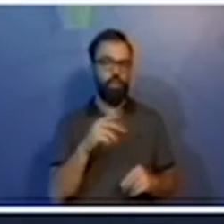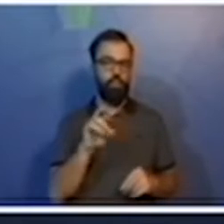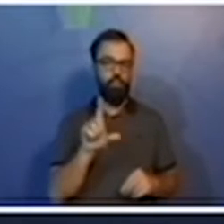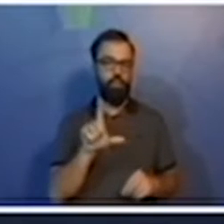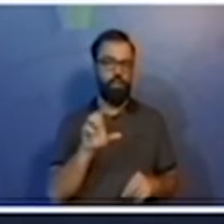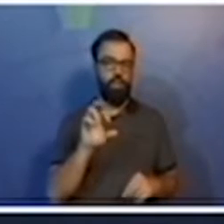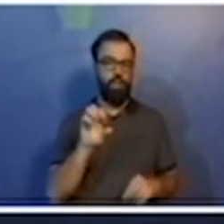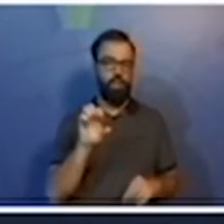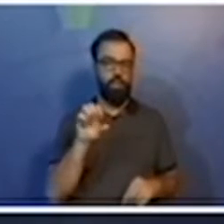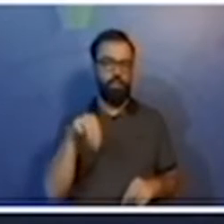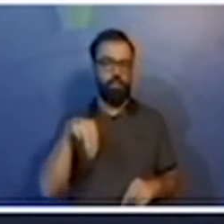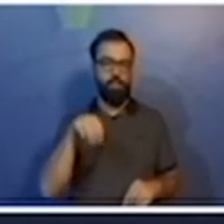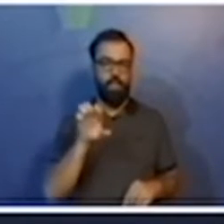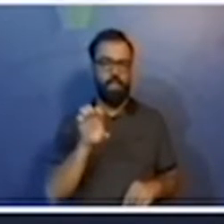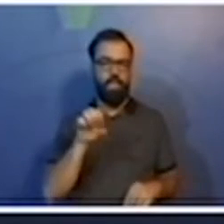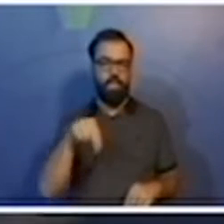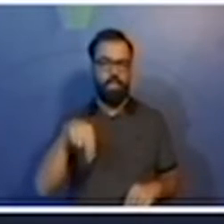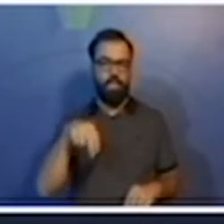suplementares. Bom,